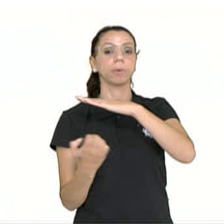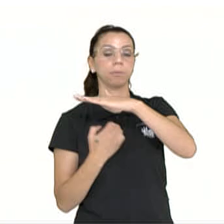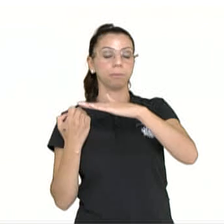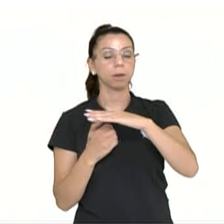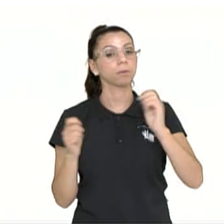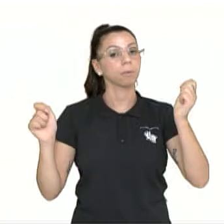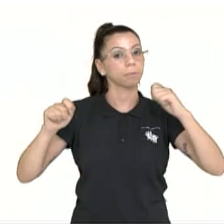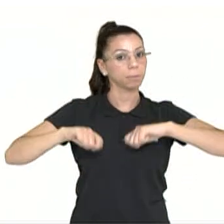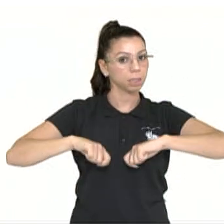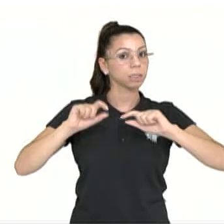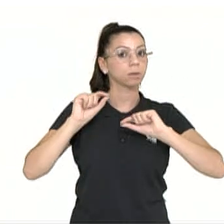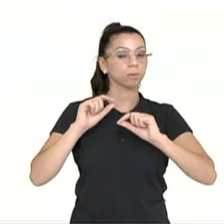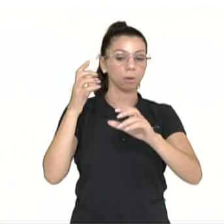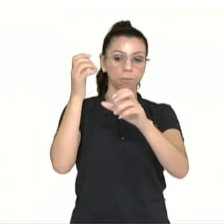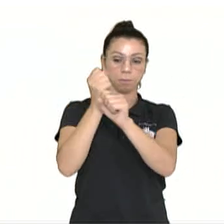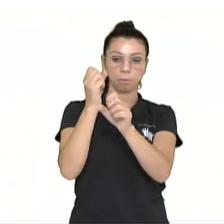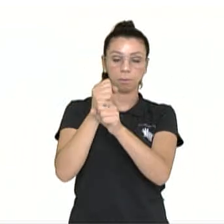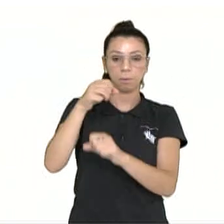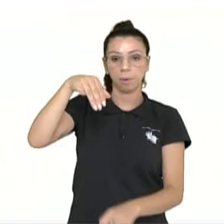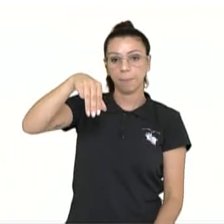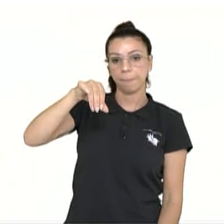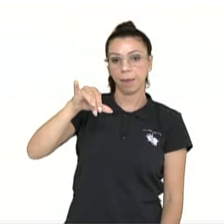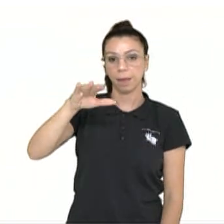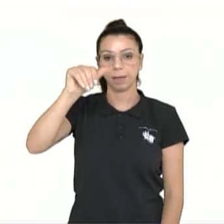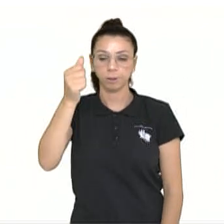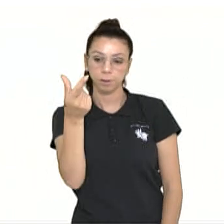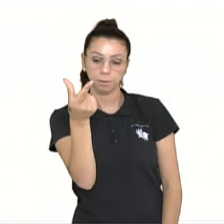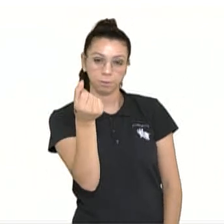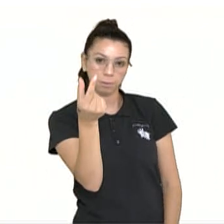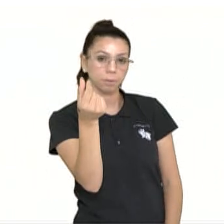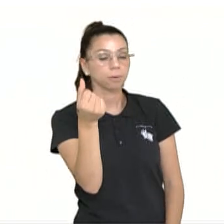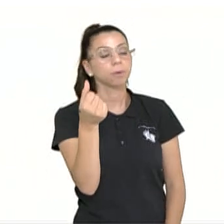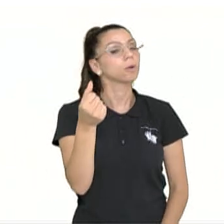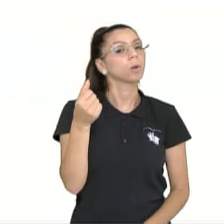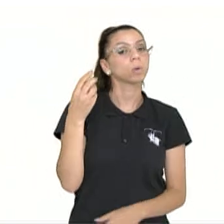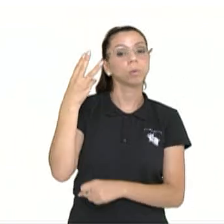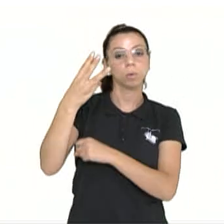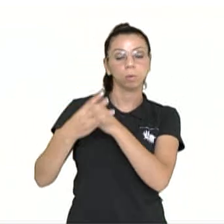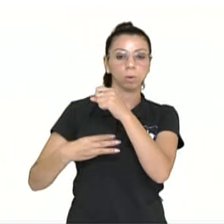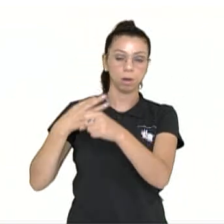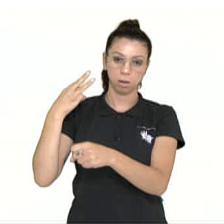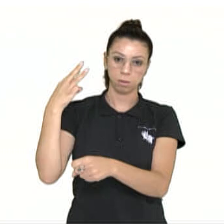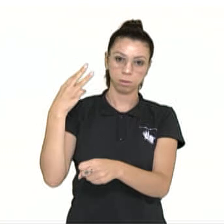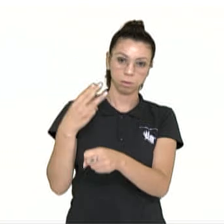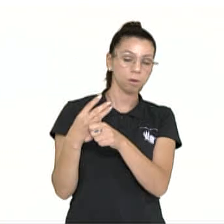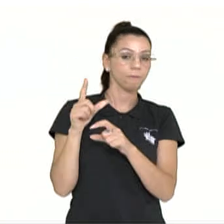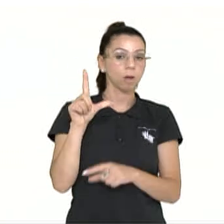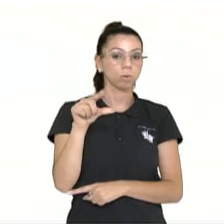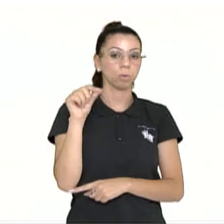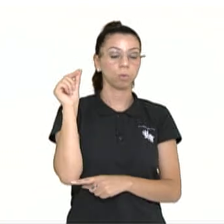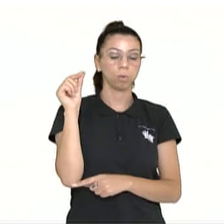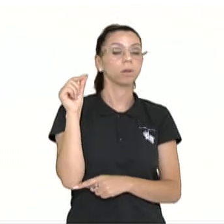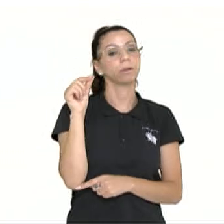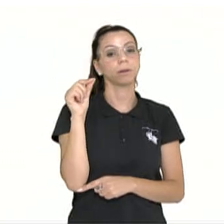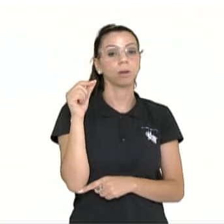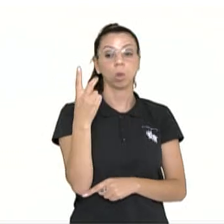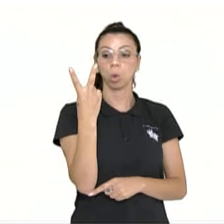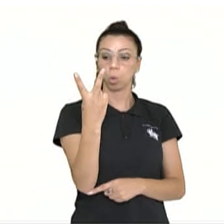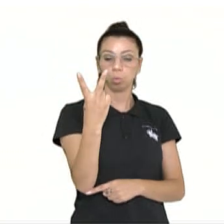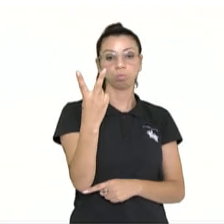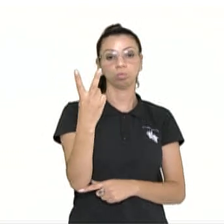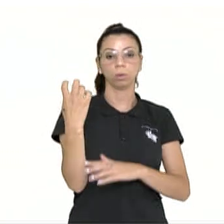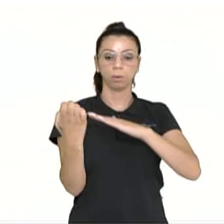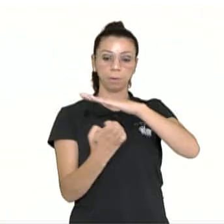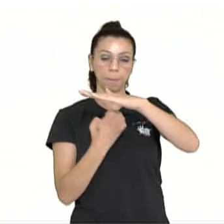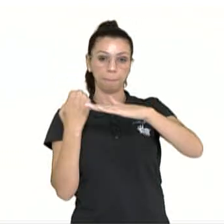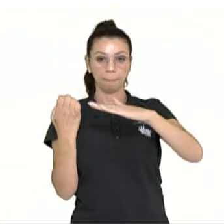média da receita bruta anual de cada uma delas nos últimos 3 anos e vai escolher as 2 empresas que têm a